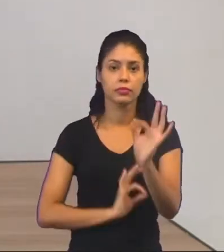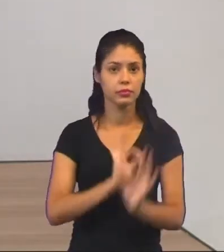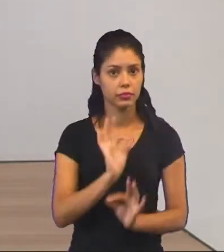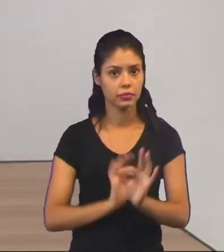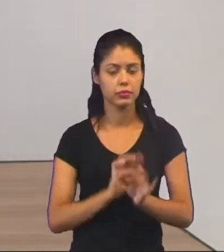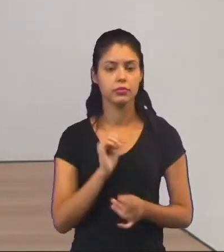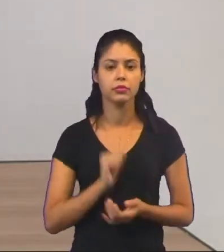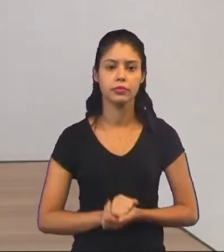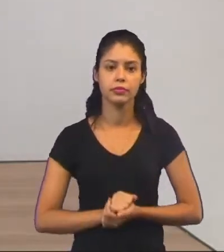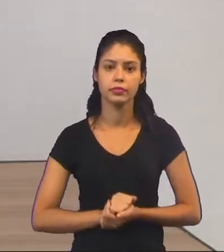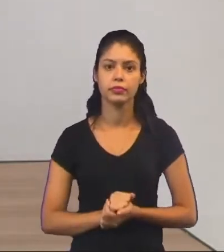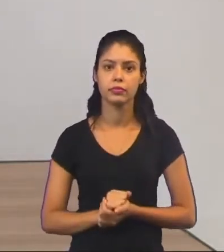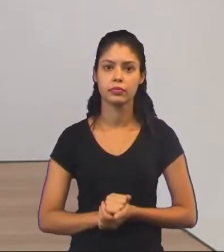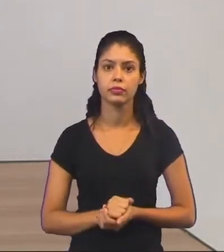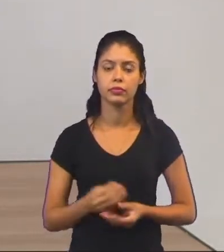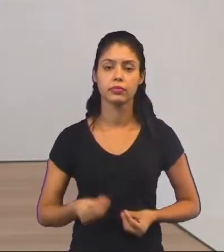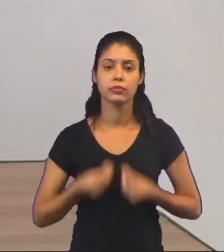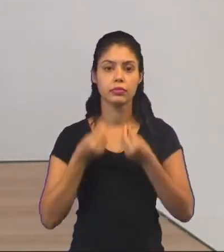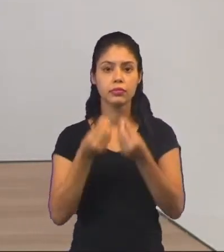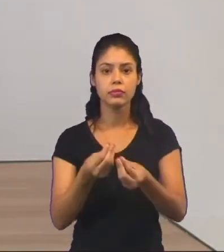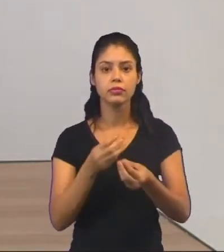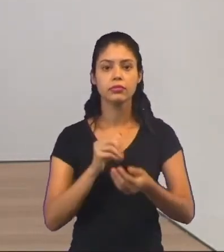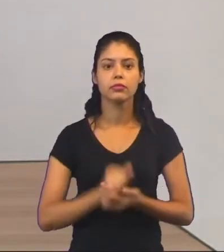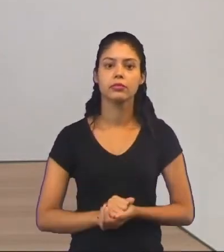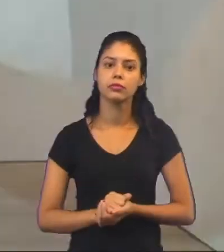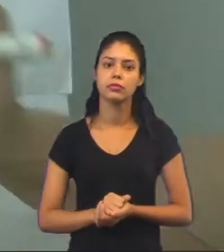de fazer, ó, tá vendo? Ó? Sirva